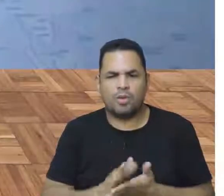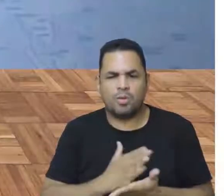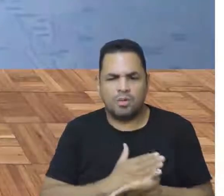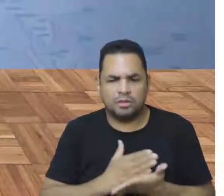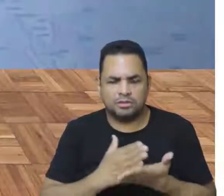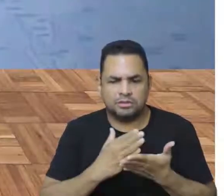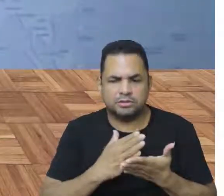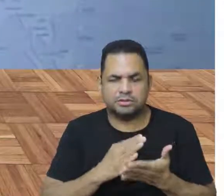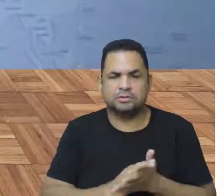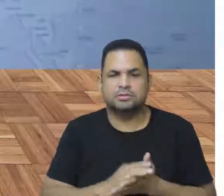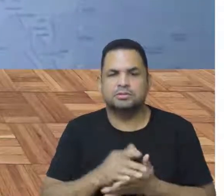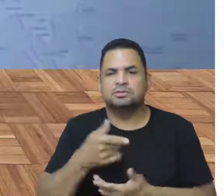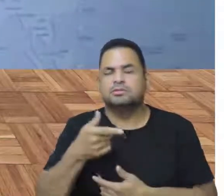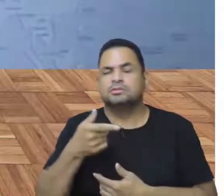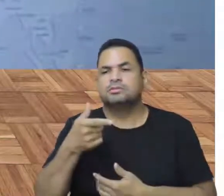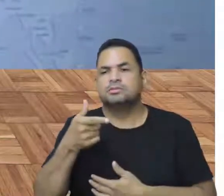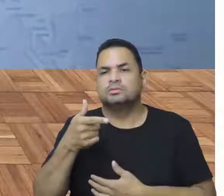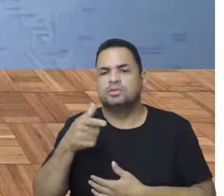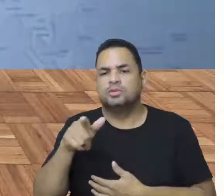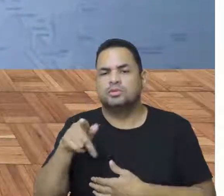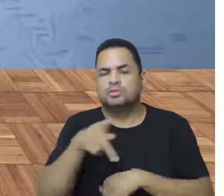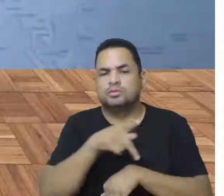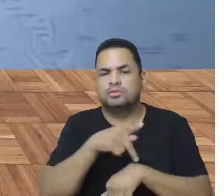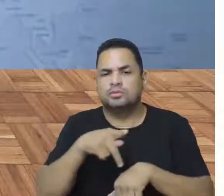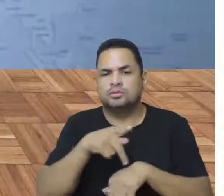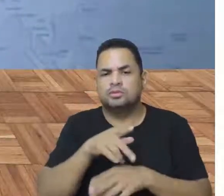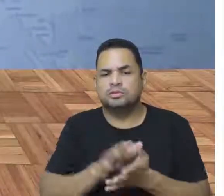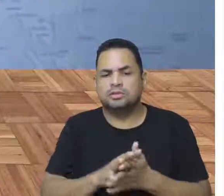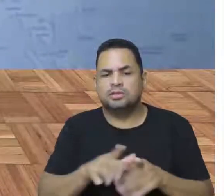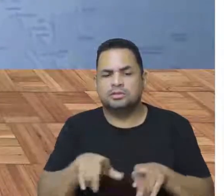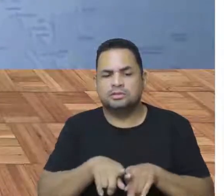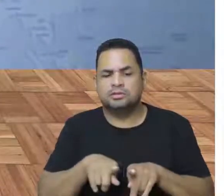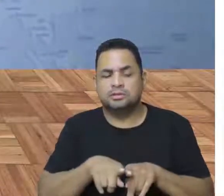Outro país que só tem área urbana é Singapura.